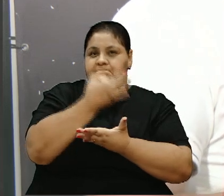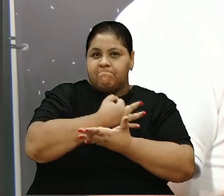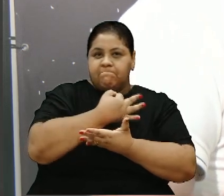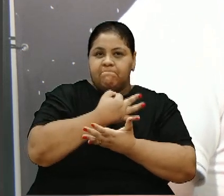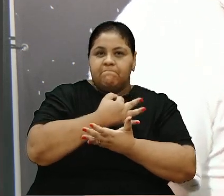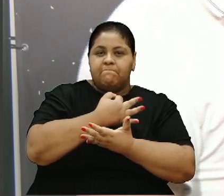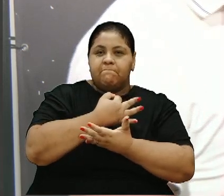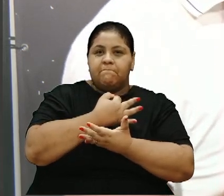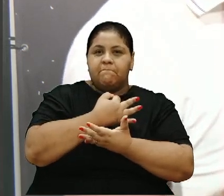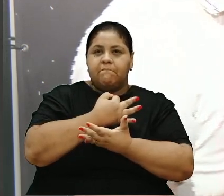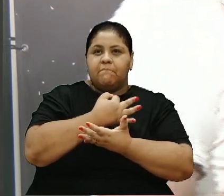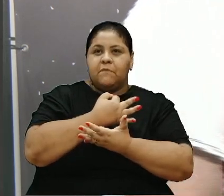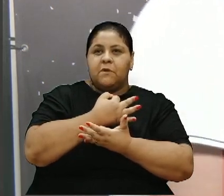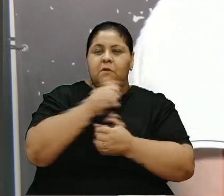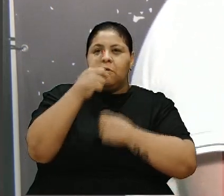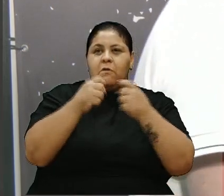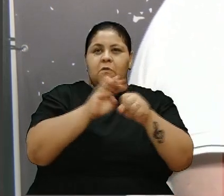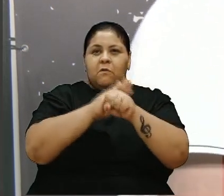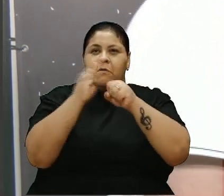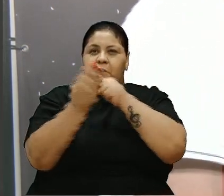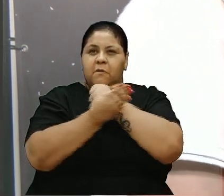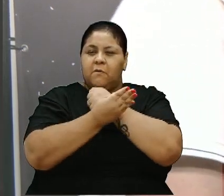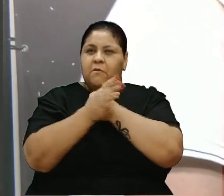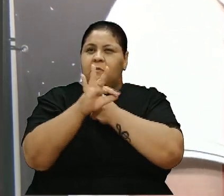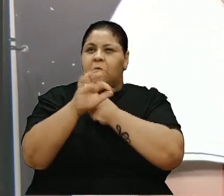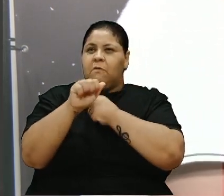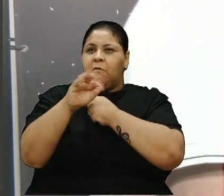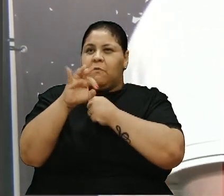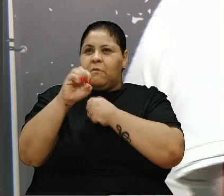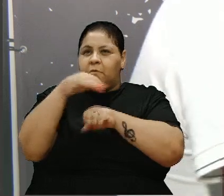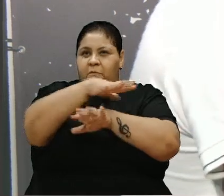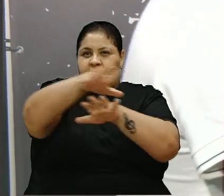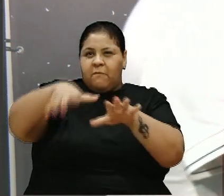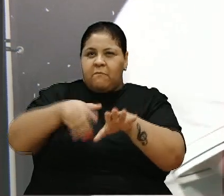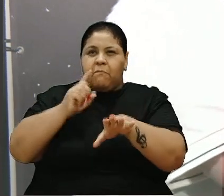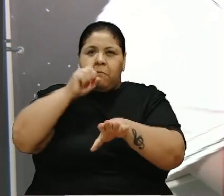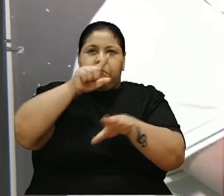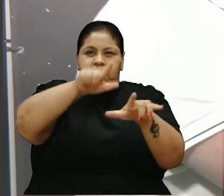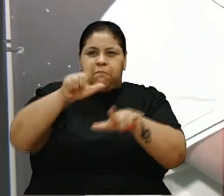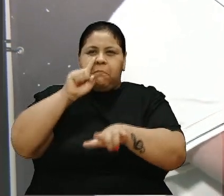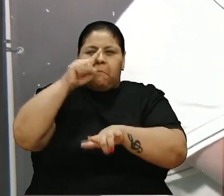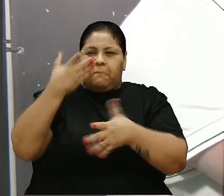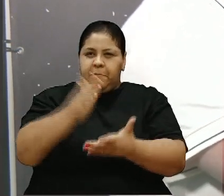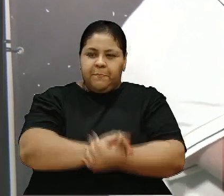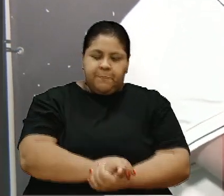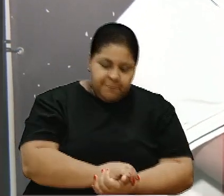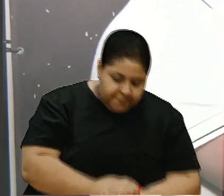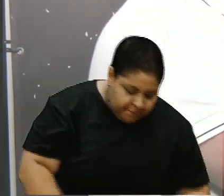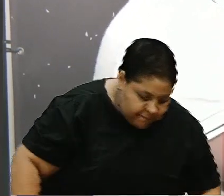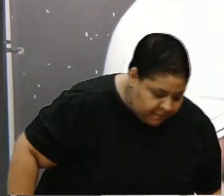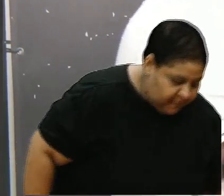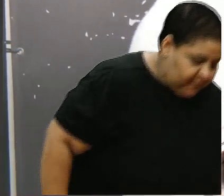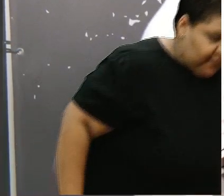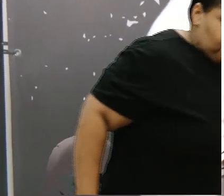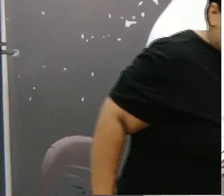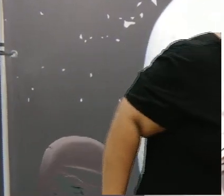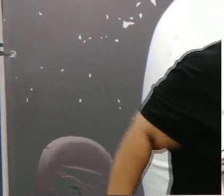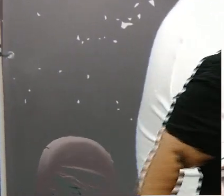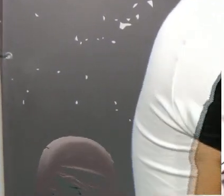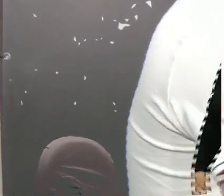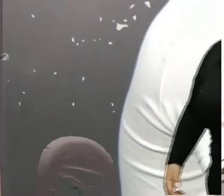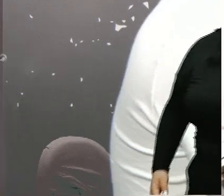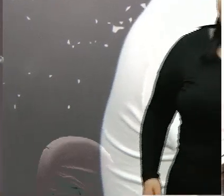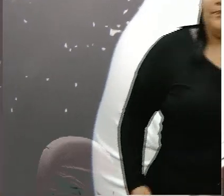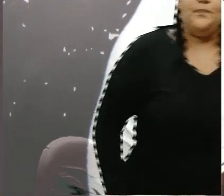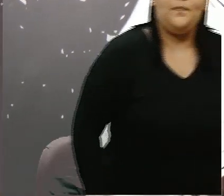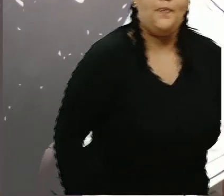o Eusébio Beltrão de Queiroz e também no bairro Fátima, na questão de áreas de riscos. Exatamente, Fábio. Acho que Caxias é uma cidade